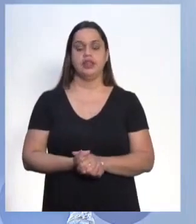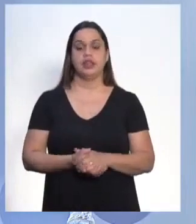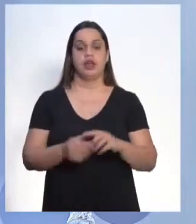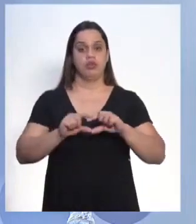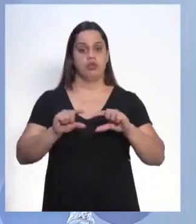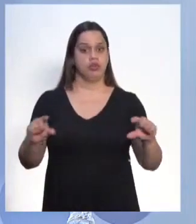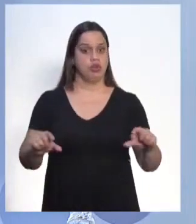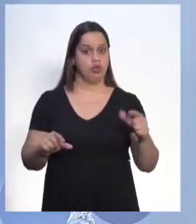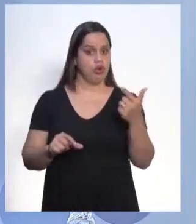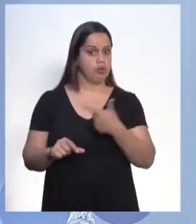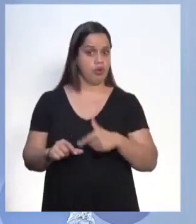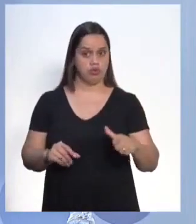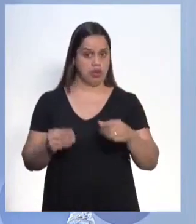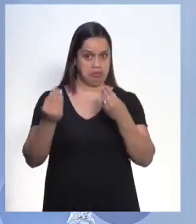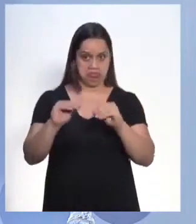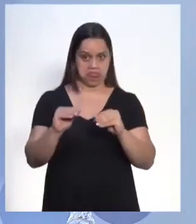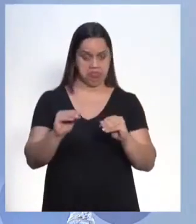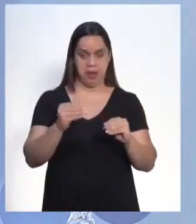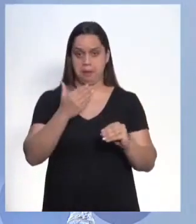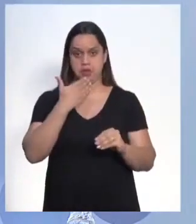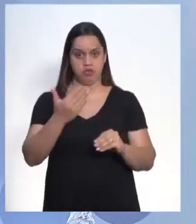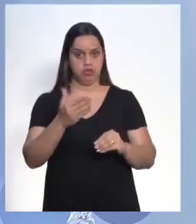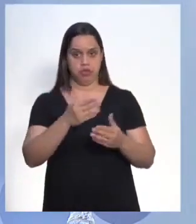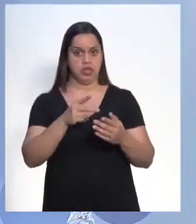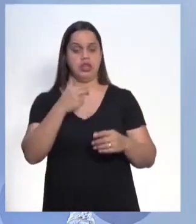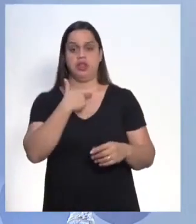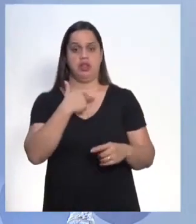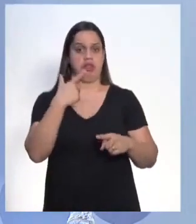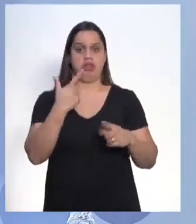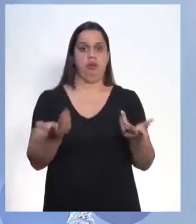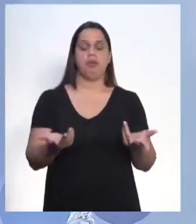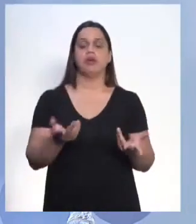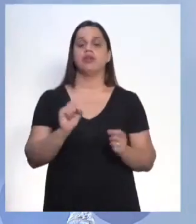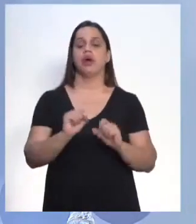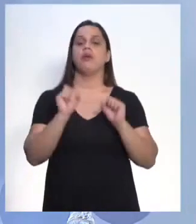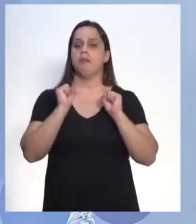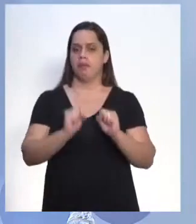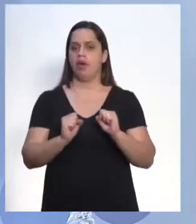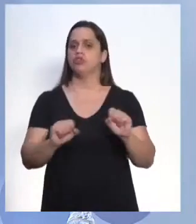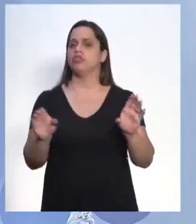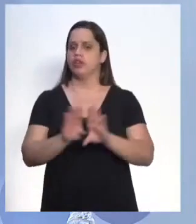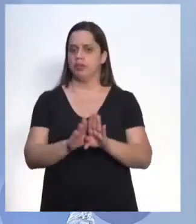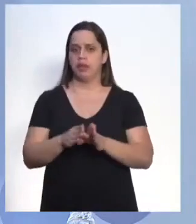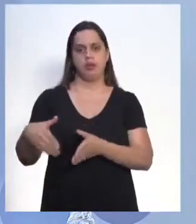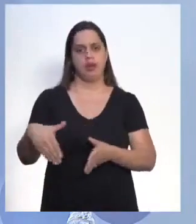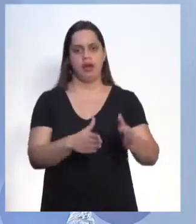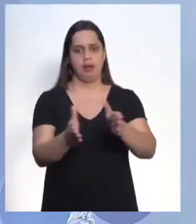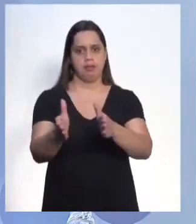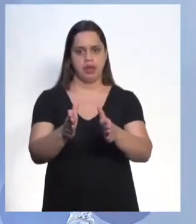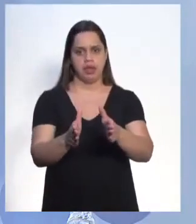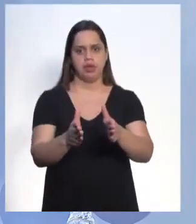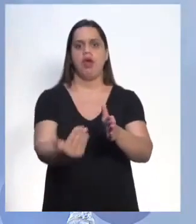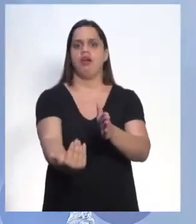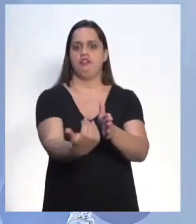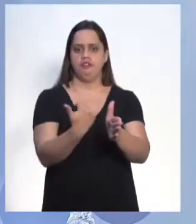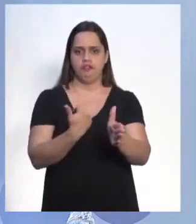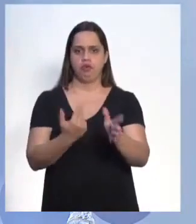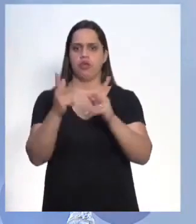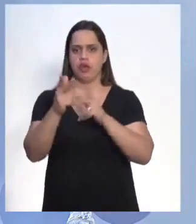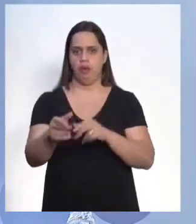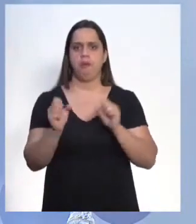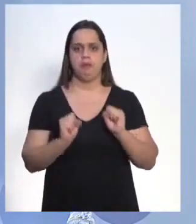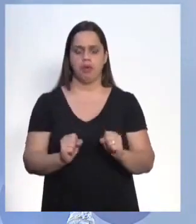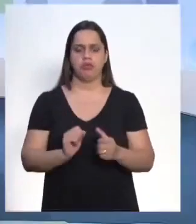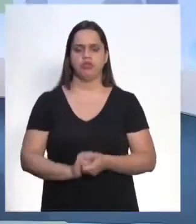2, como não tem nada escrito, é porque pode ser pelo mesmo caminho que ele retorna, ok?